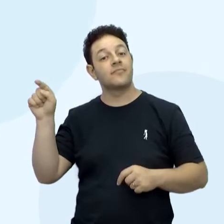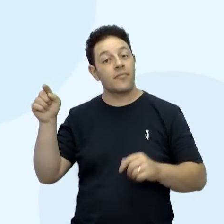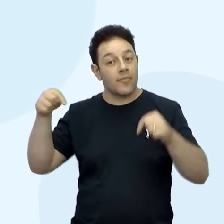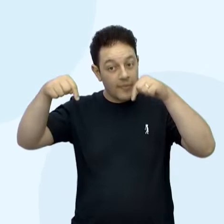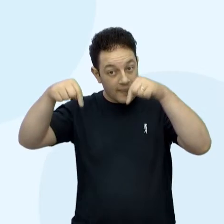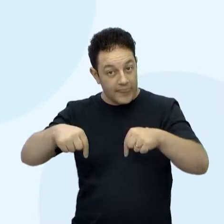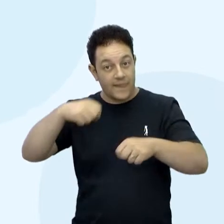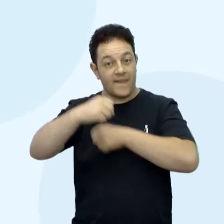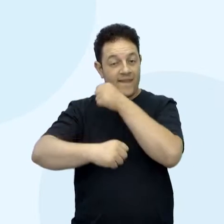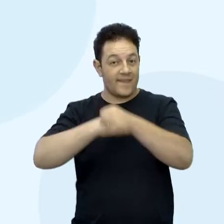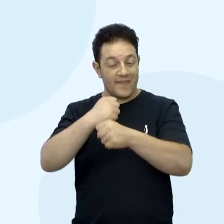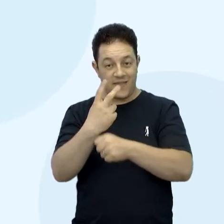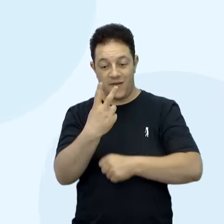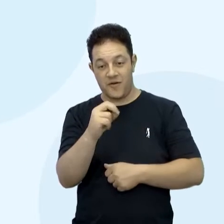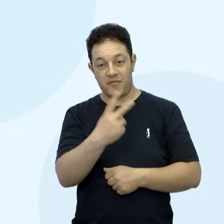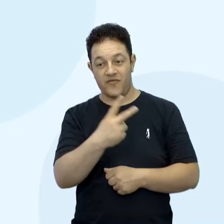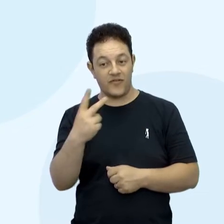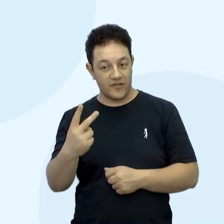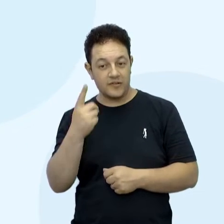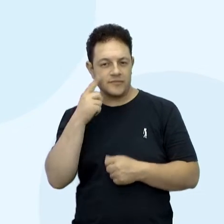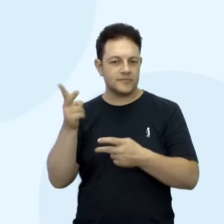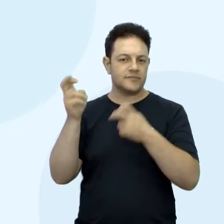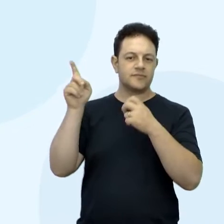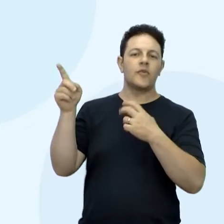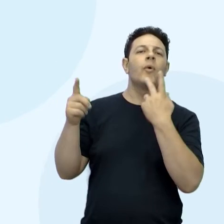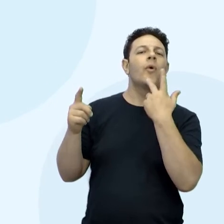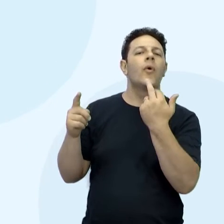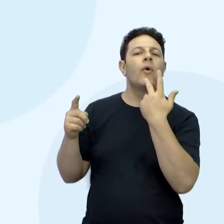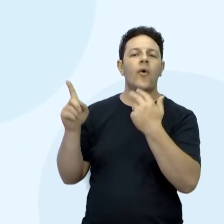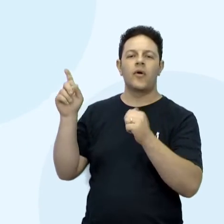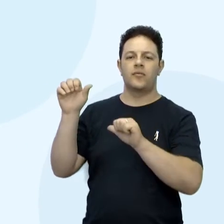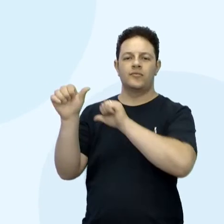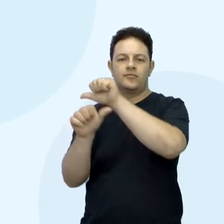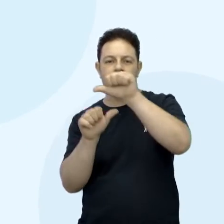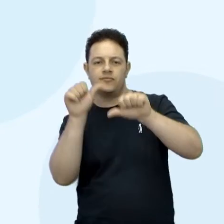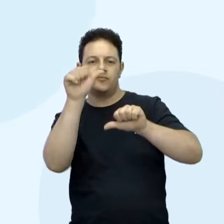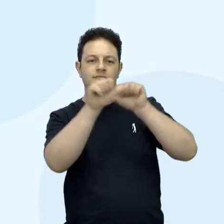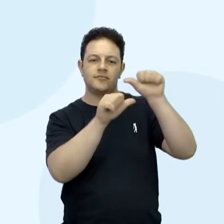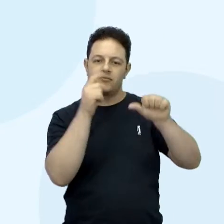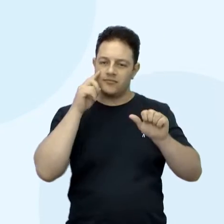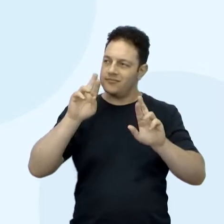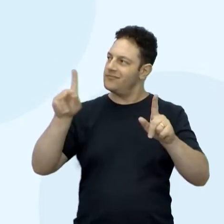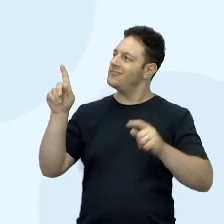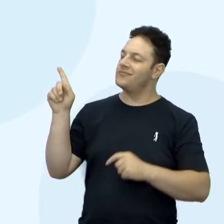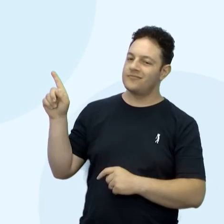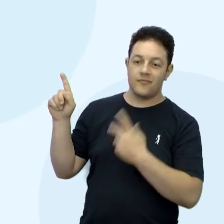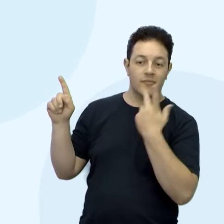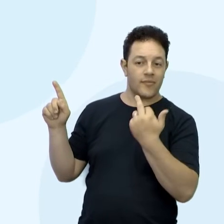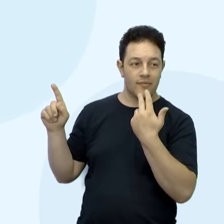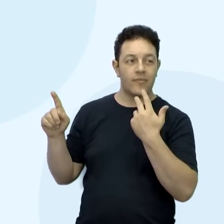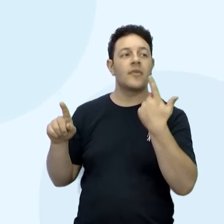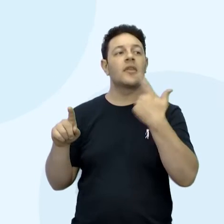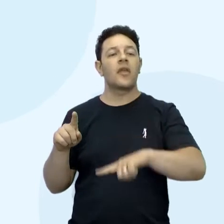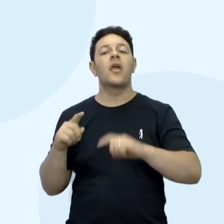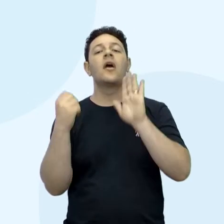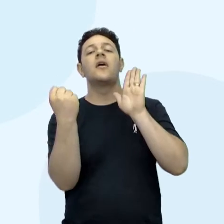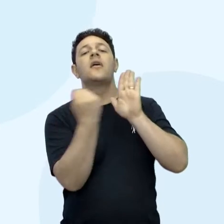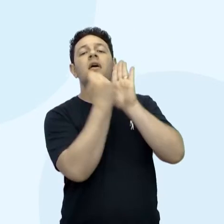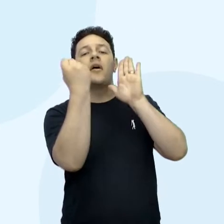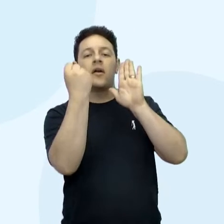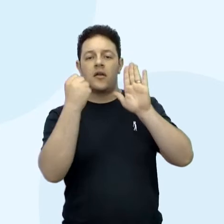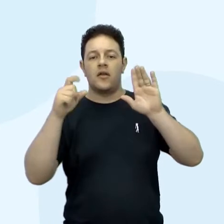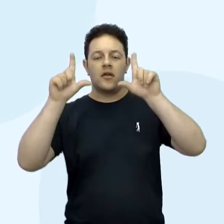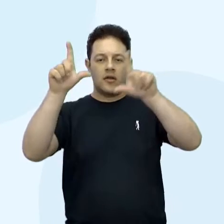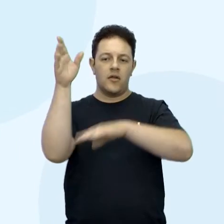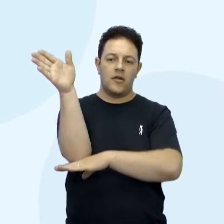fotografia no ano de 2022. Vocês percebem que as cores, né, da catedral estão diferentes. O símbolo da bandeira imperial